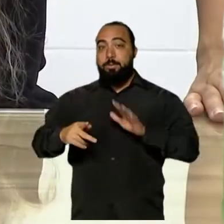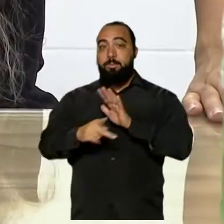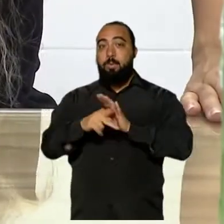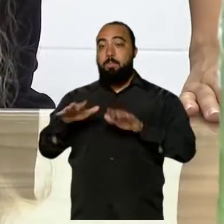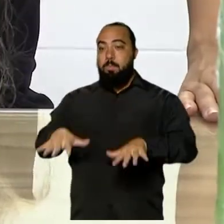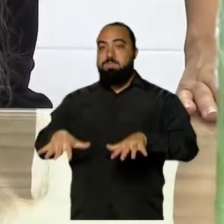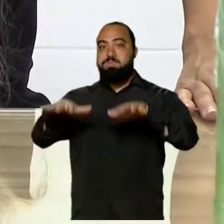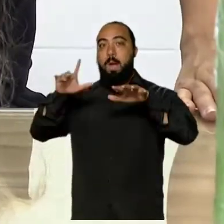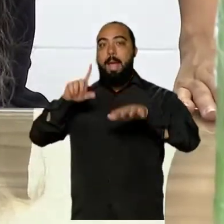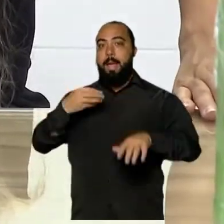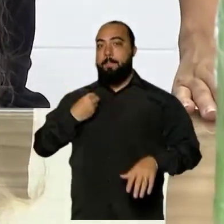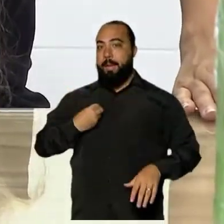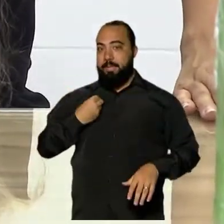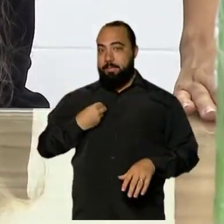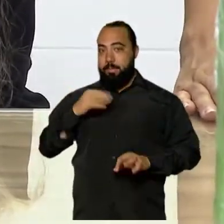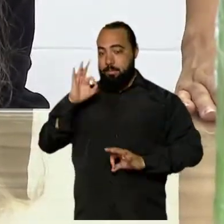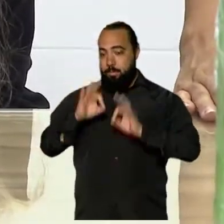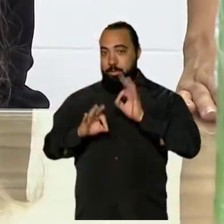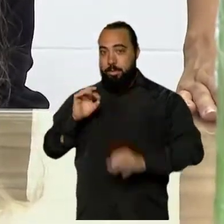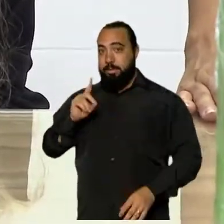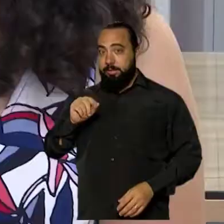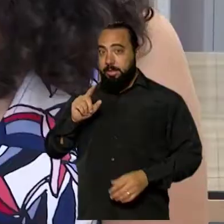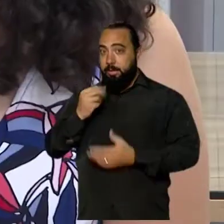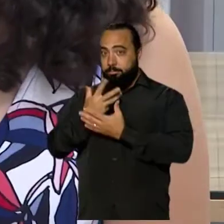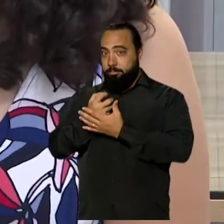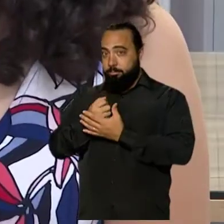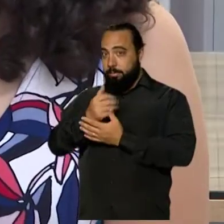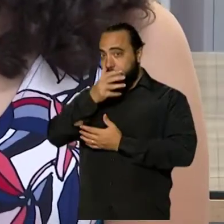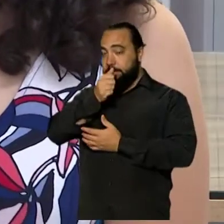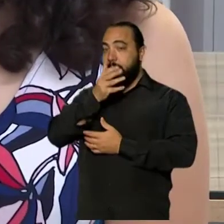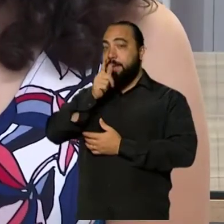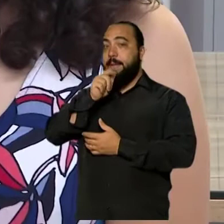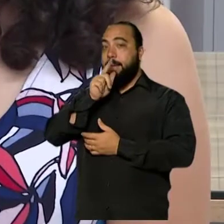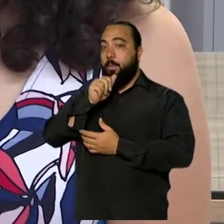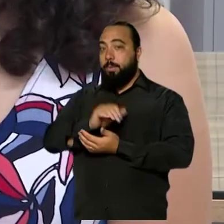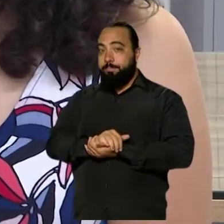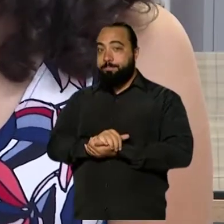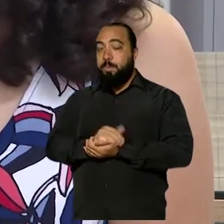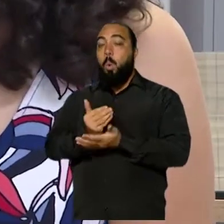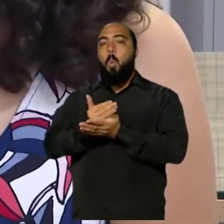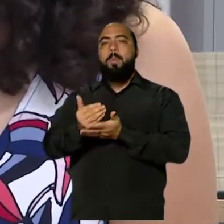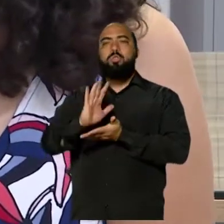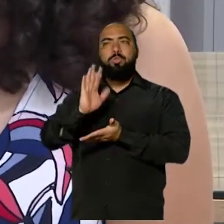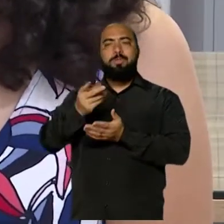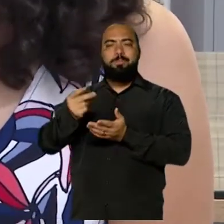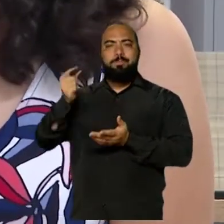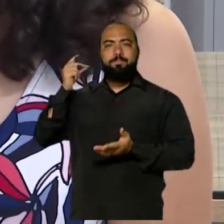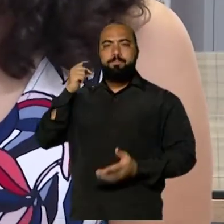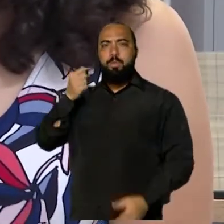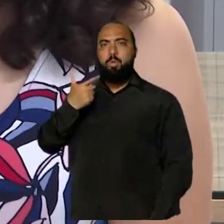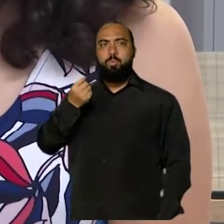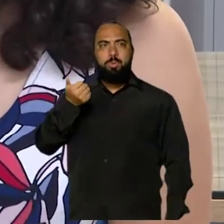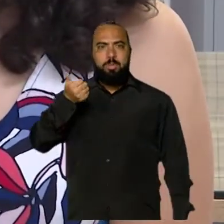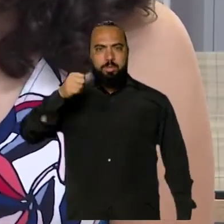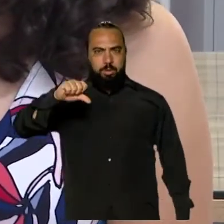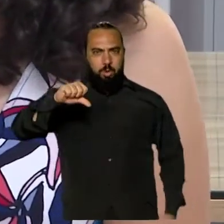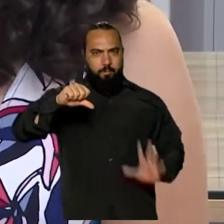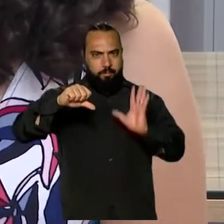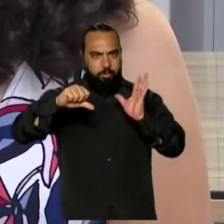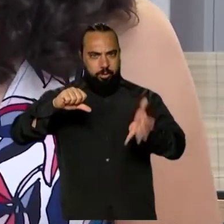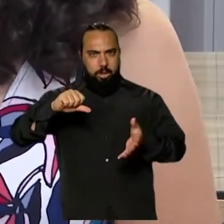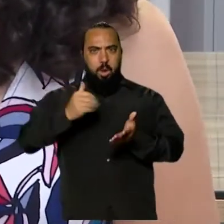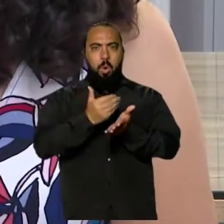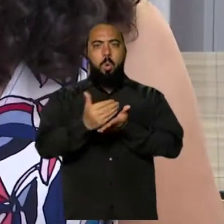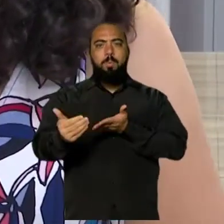uma das participantes do projeto Dados à Prova d'Água. A gente começou já faz um bom tempo, em 2019. A gente começou